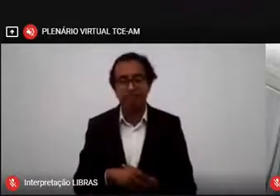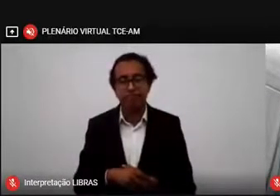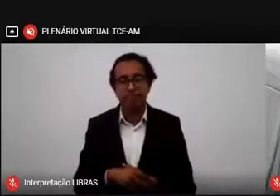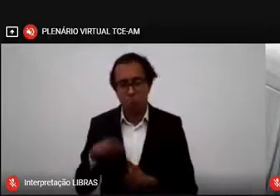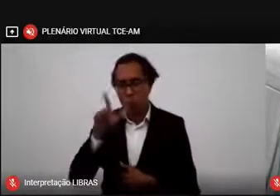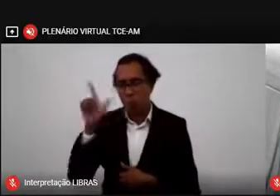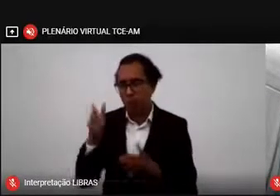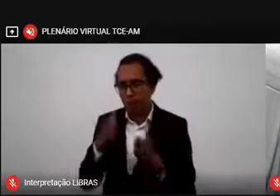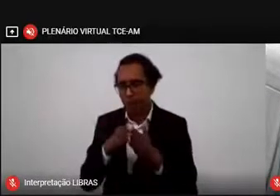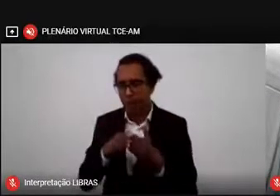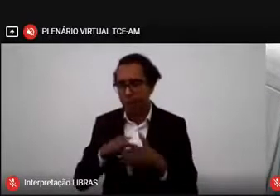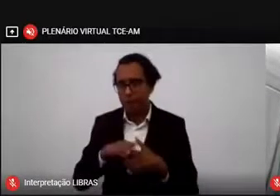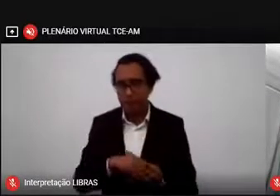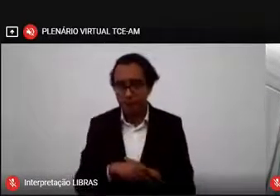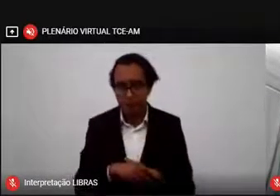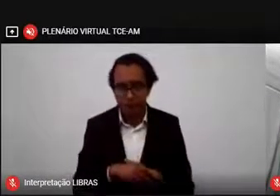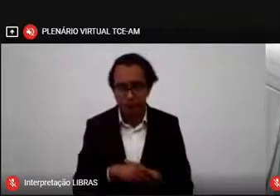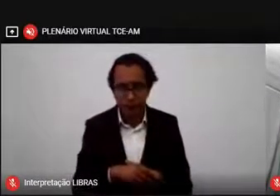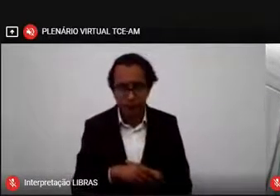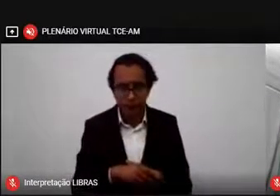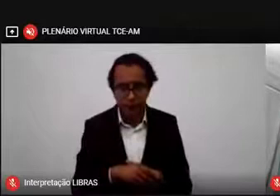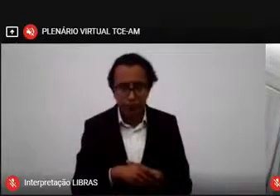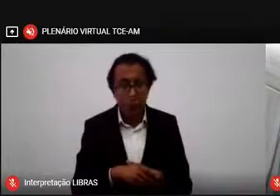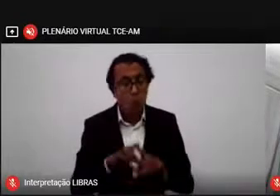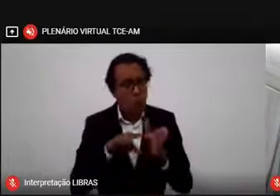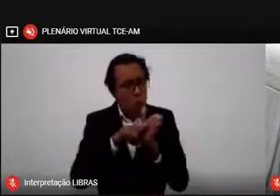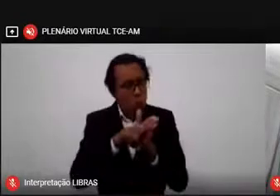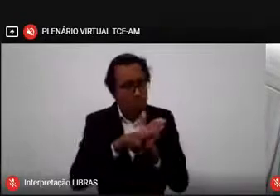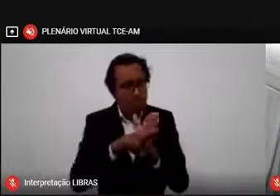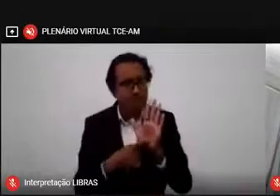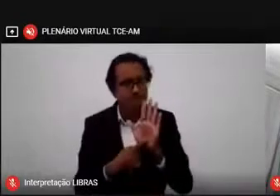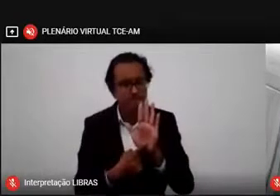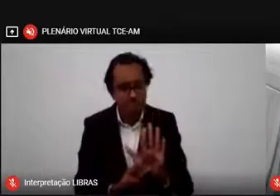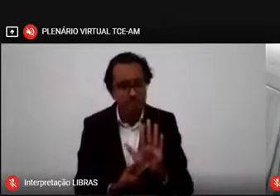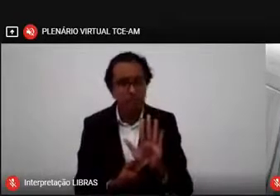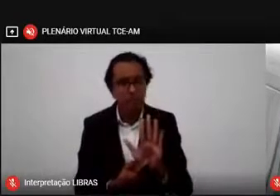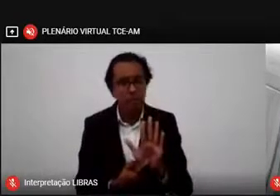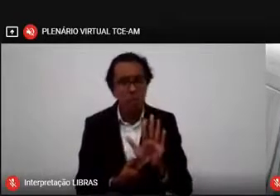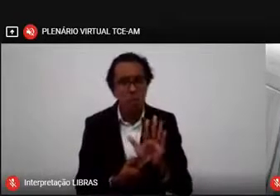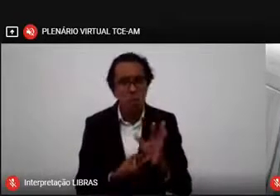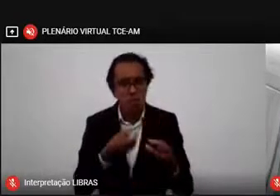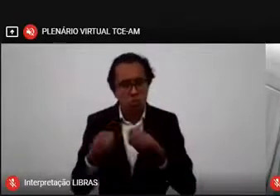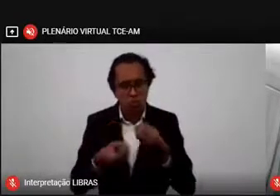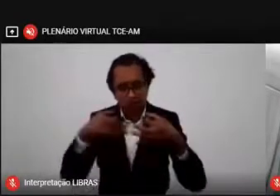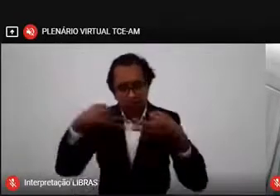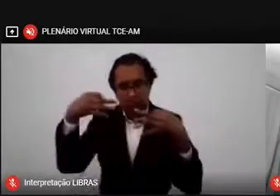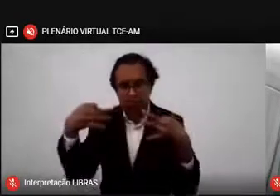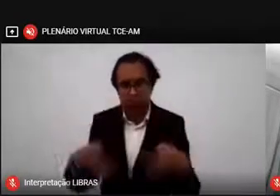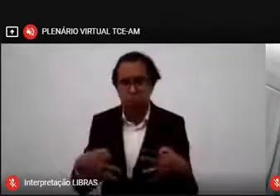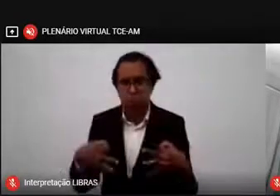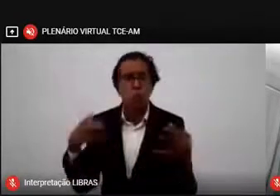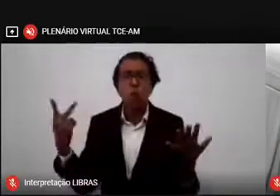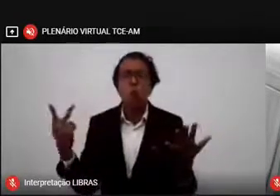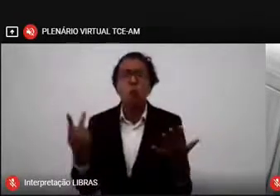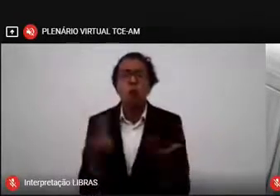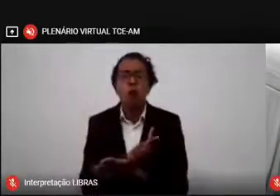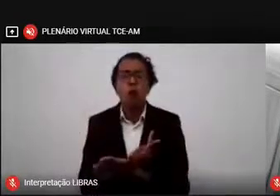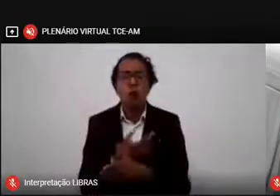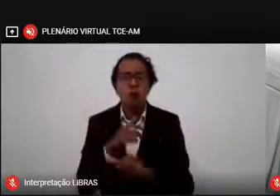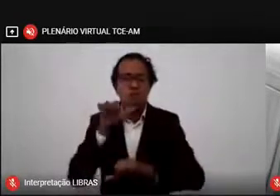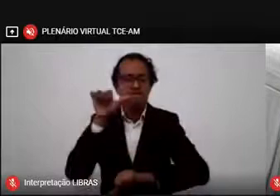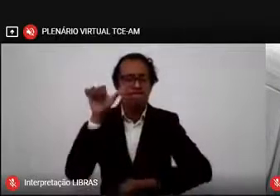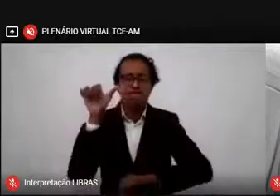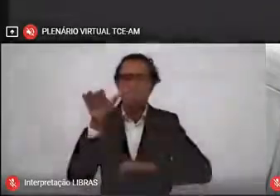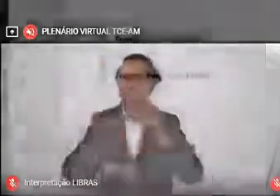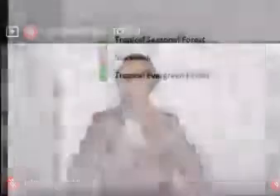Próximo. Esse é um estudo que mostra exatamente quando a mudança climática, por